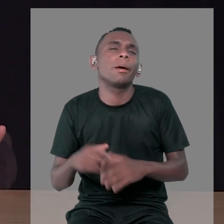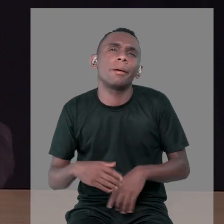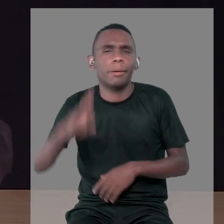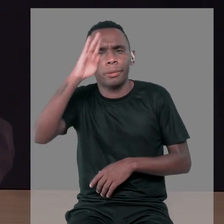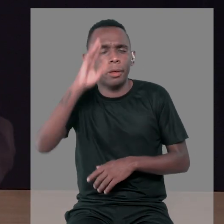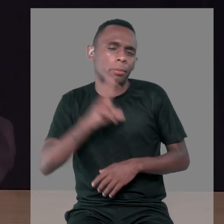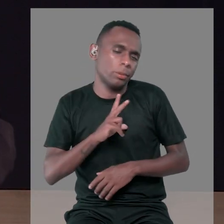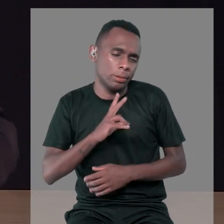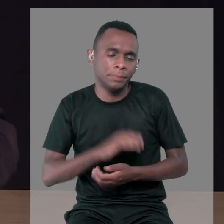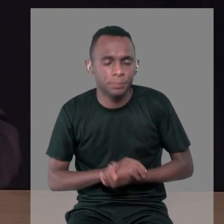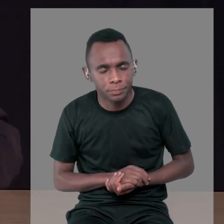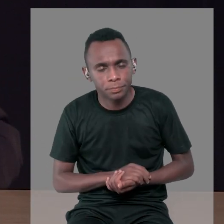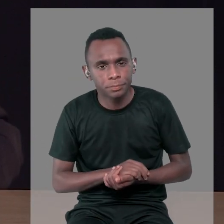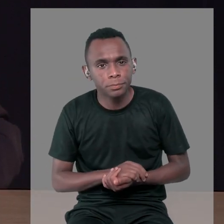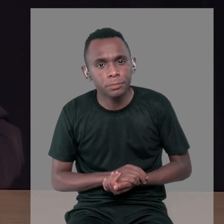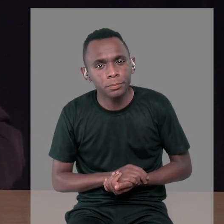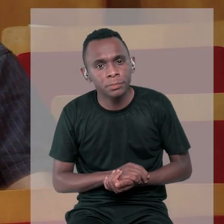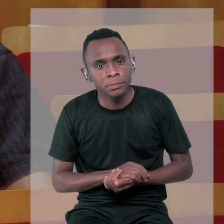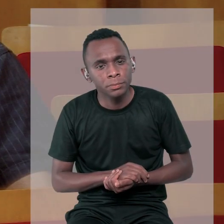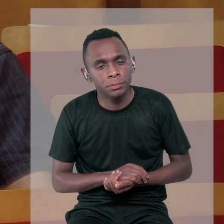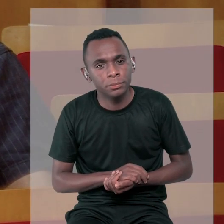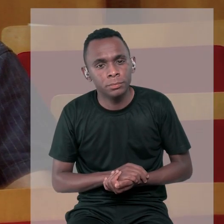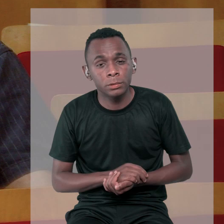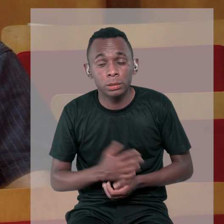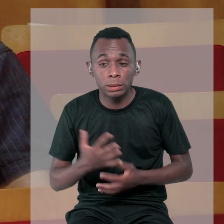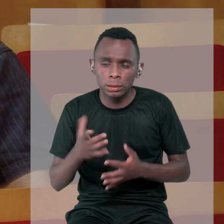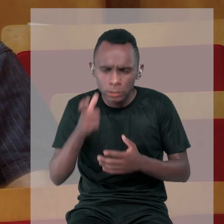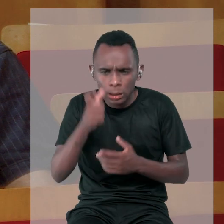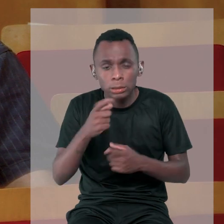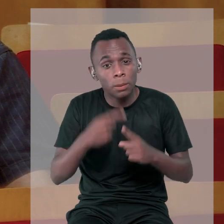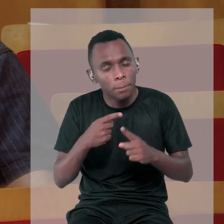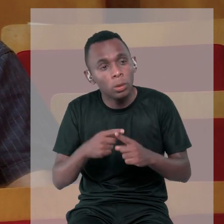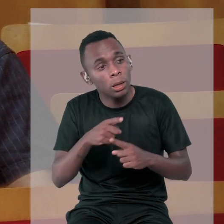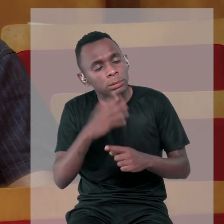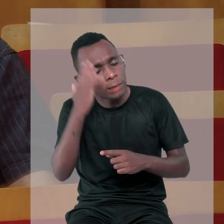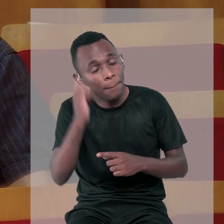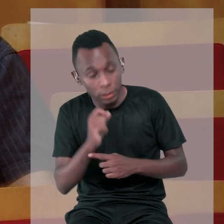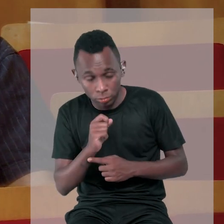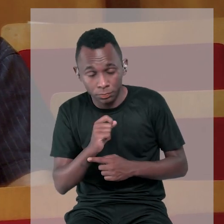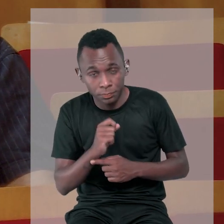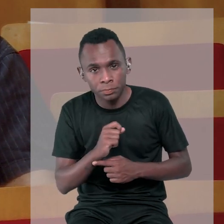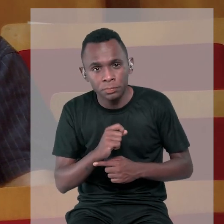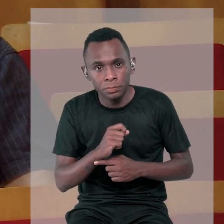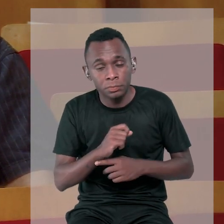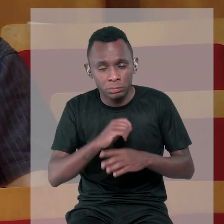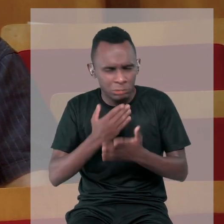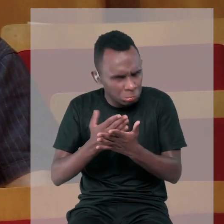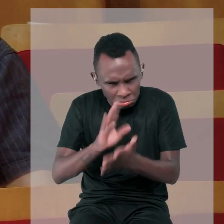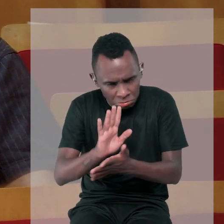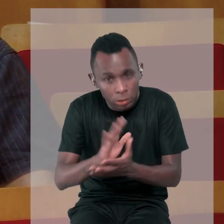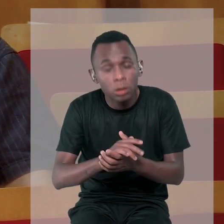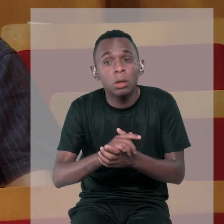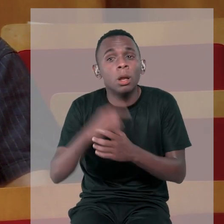o Clausewitz, ele é interessante, porque ele ficou sabendo, sem ter estudado muito, que na Espanha, mas na Espanha no tempo dele, né, tinha